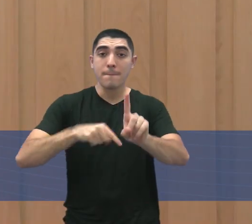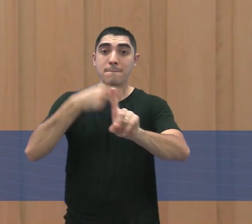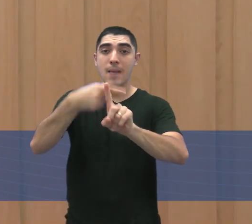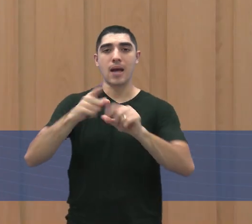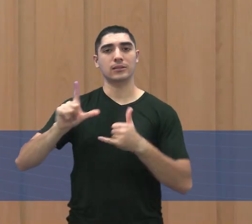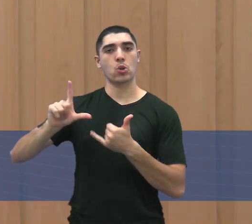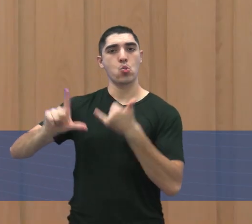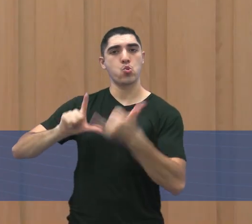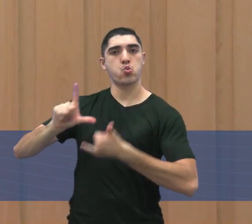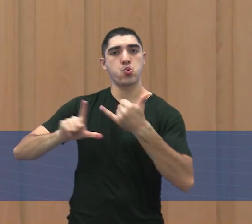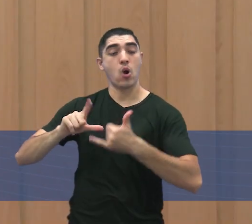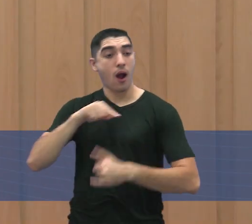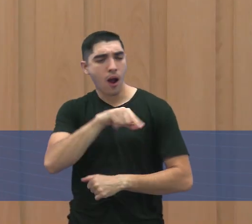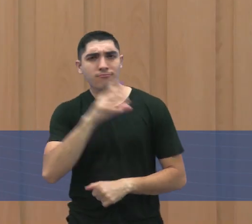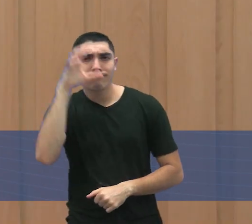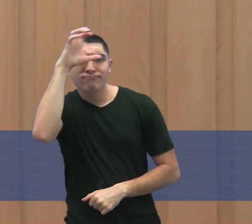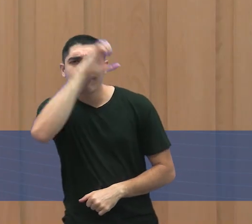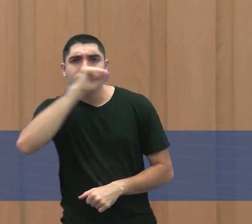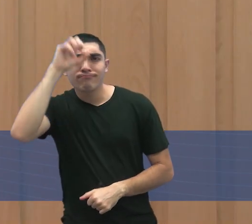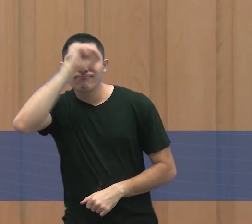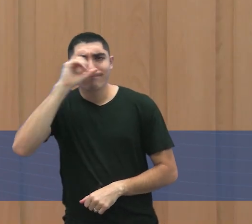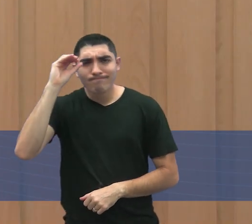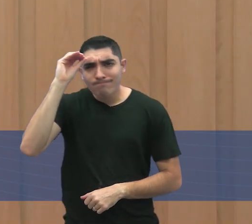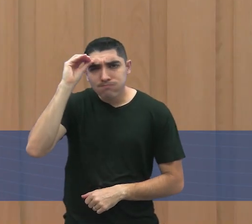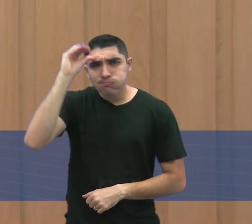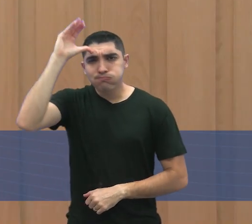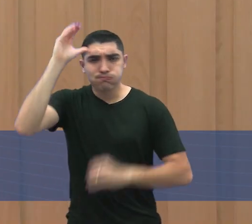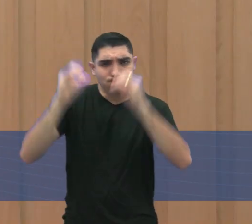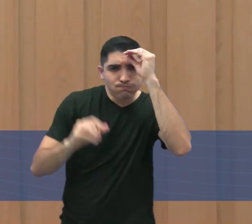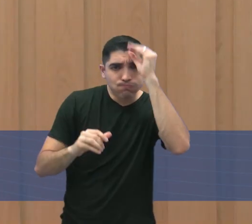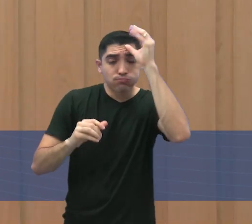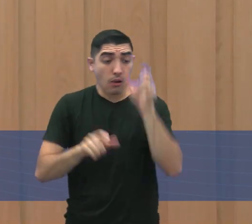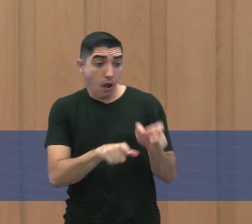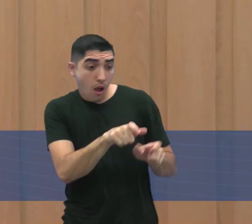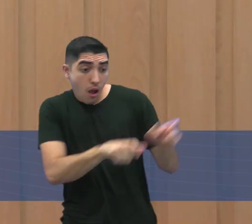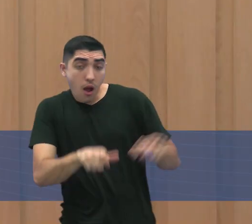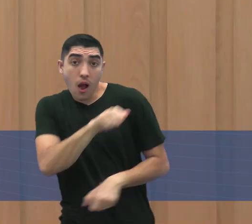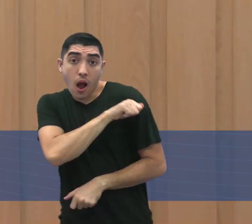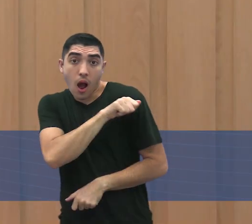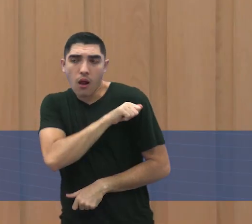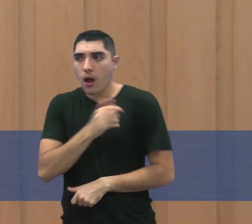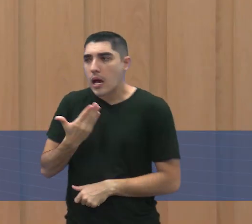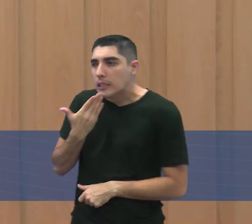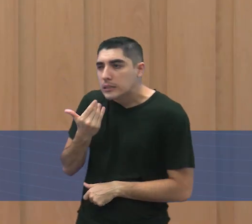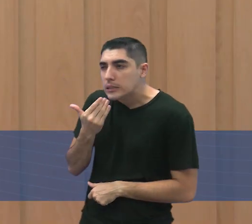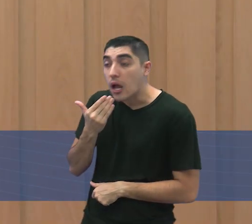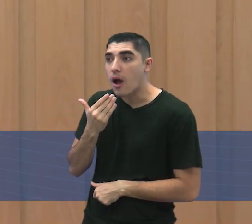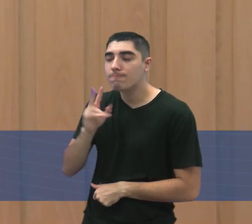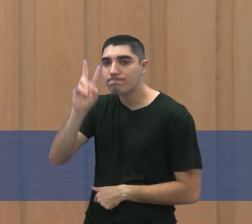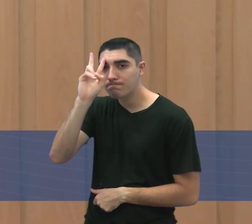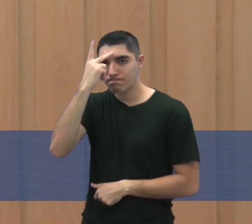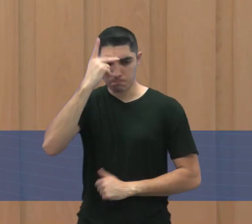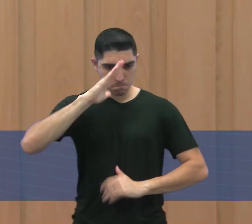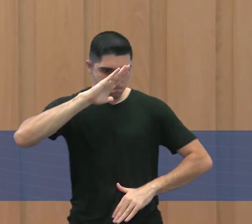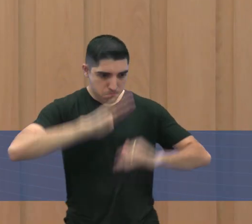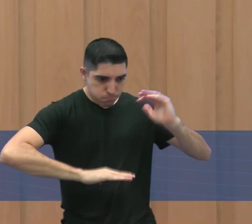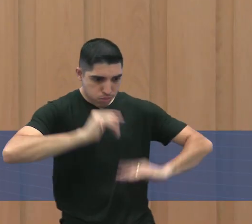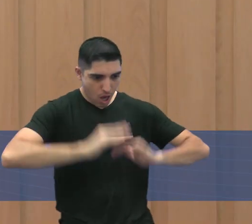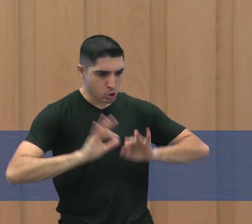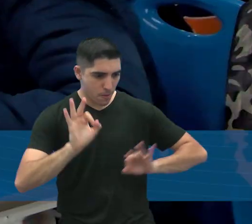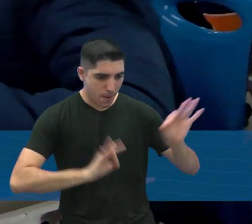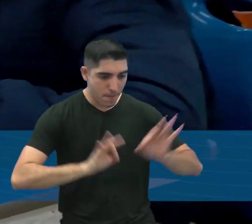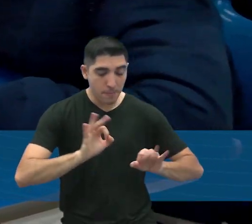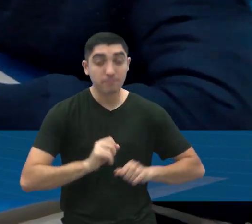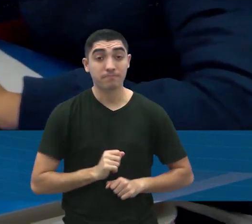demasiadamente instrutiva, né? Onde os meninos colocam em prática toda essa educação financeira que eles aprendem em sala